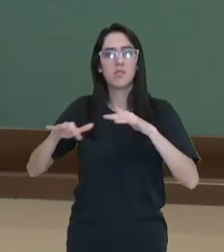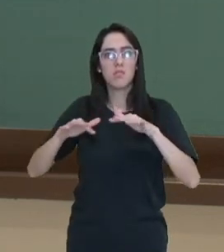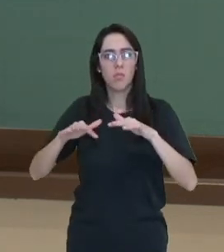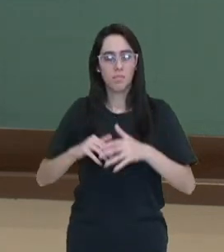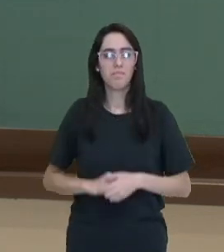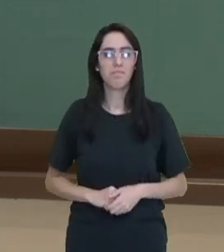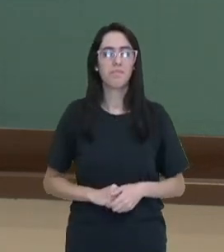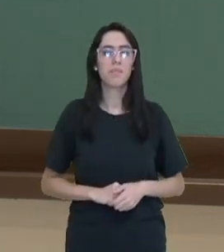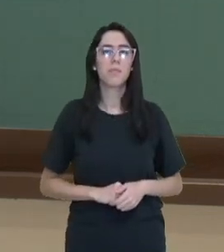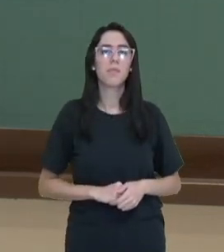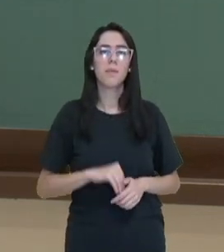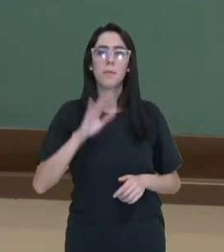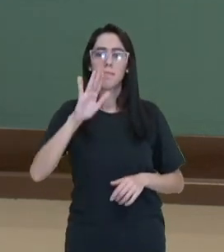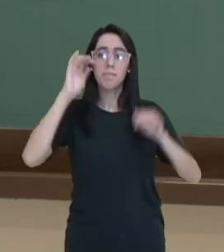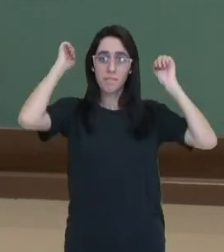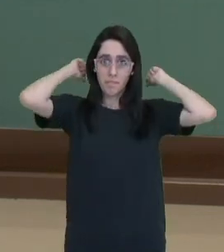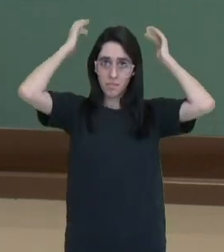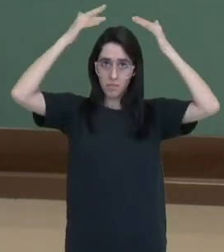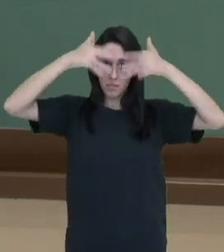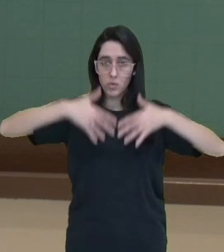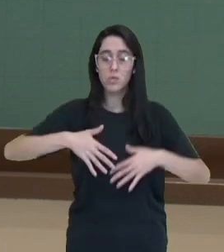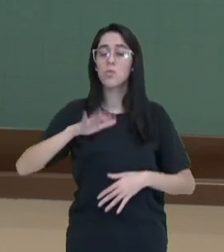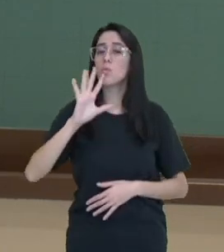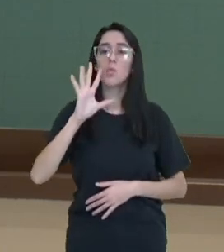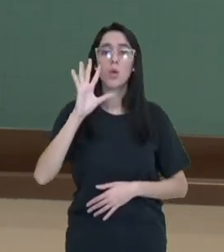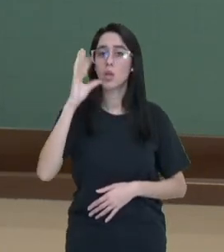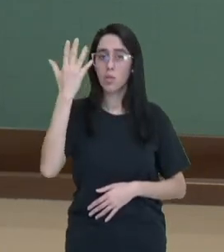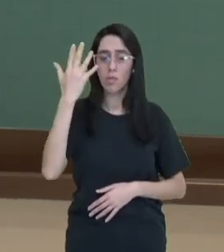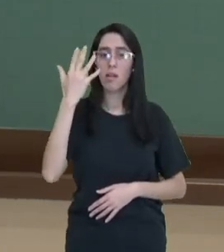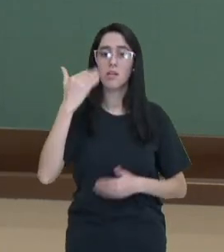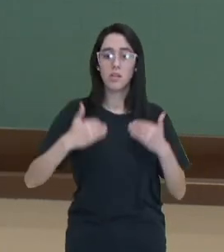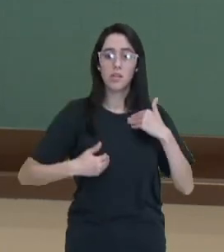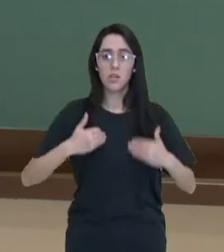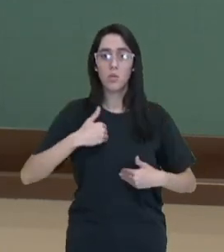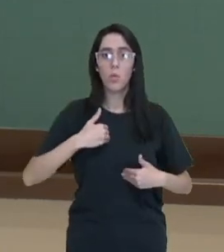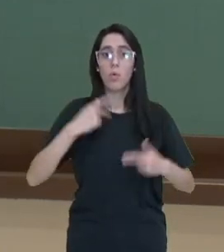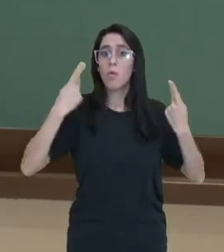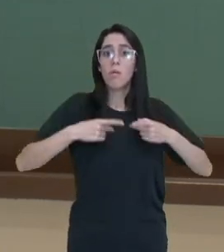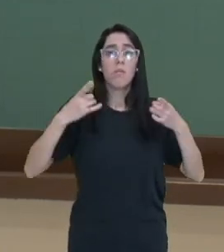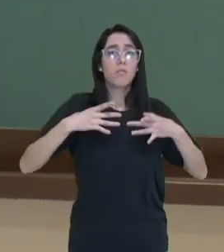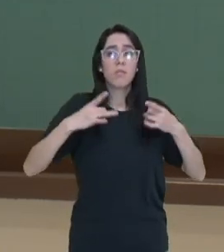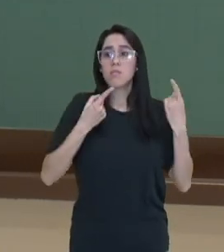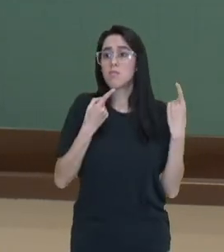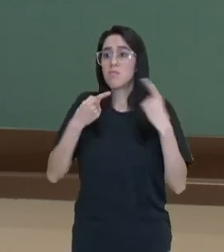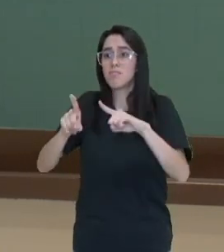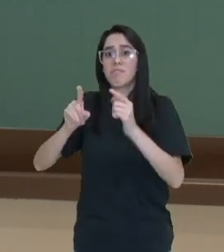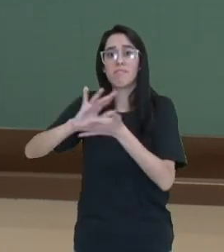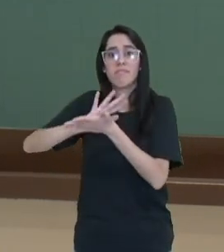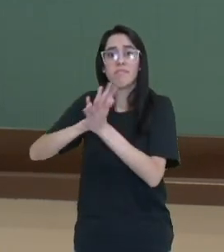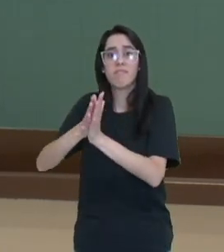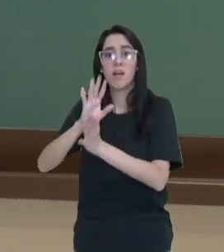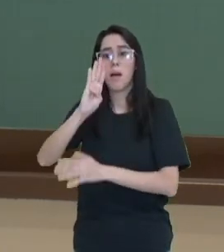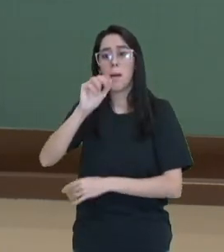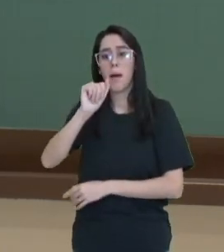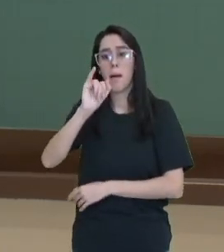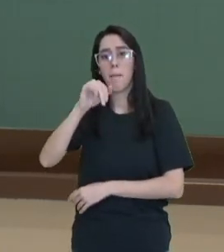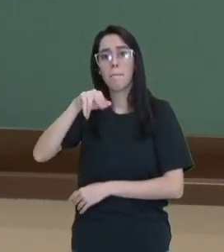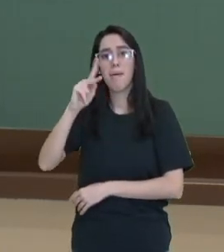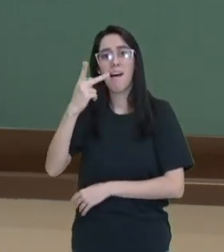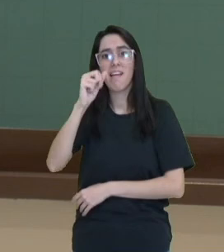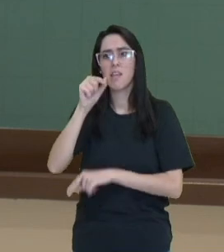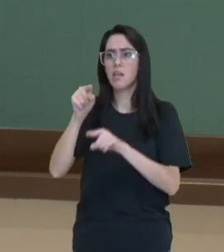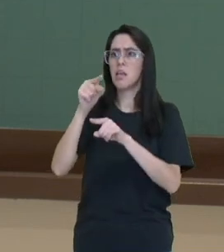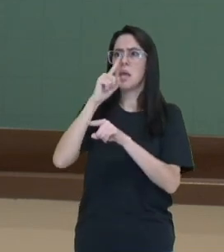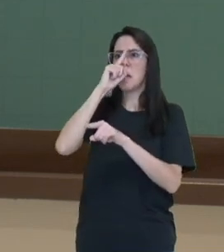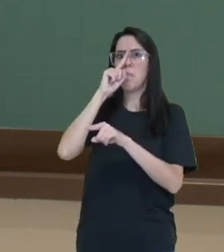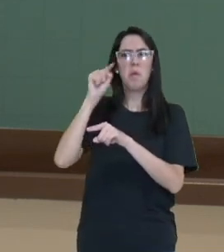Na esclerose múltipla, o nosso corpo começa a atacar essa bainha de mielina. Ele entende que ali é uma coisa